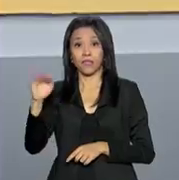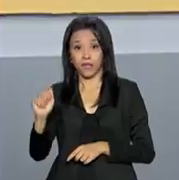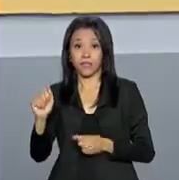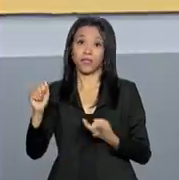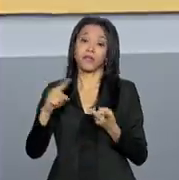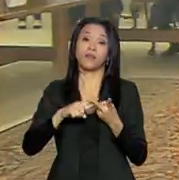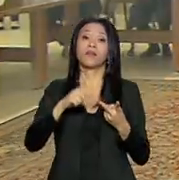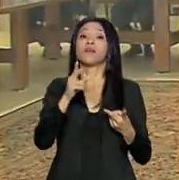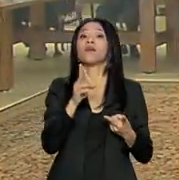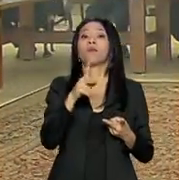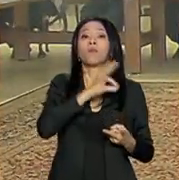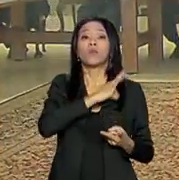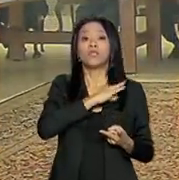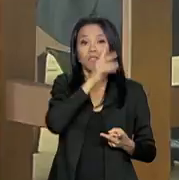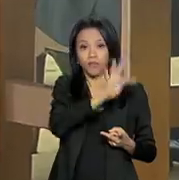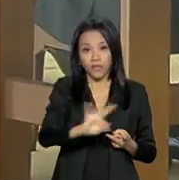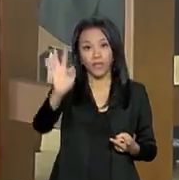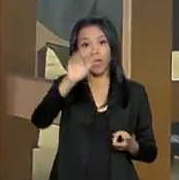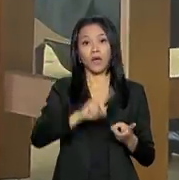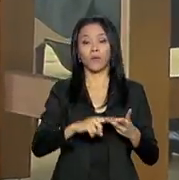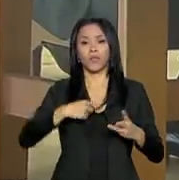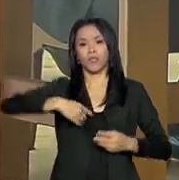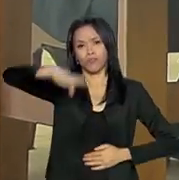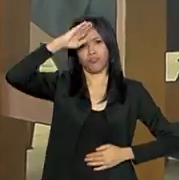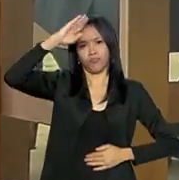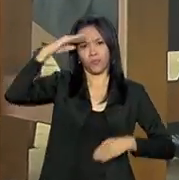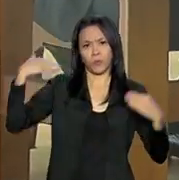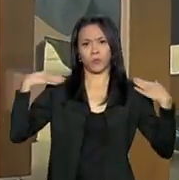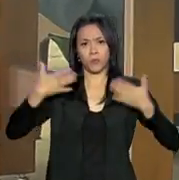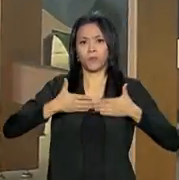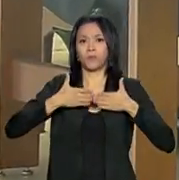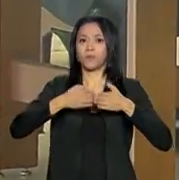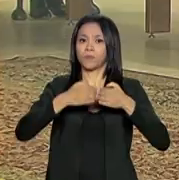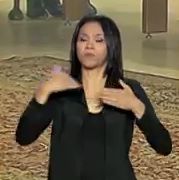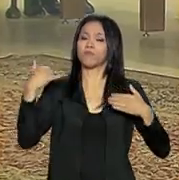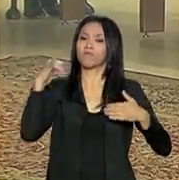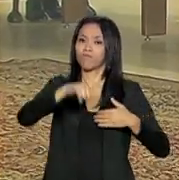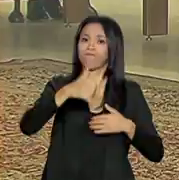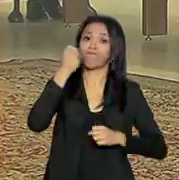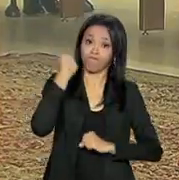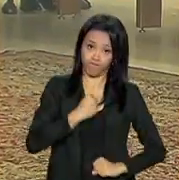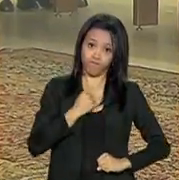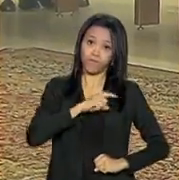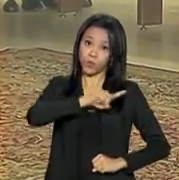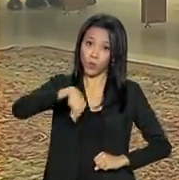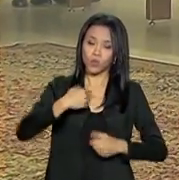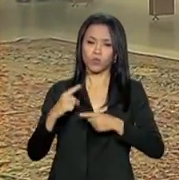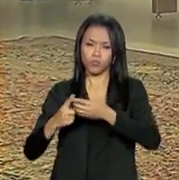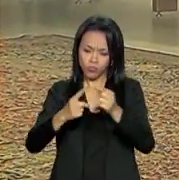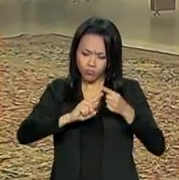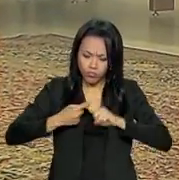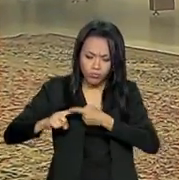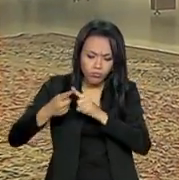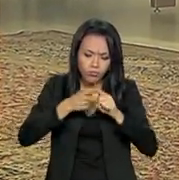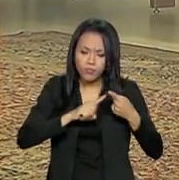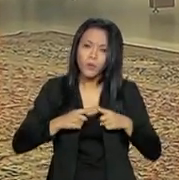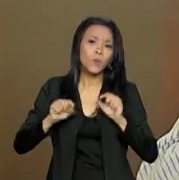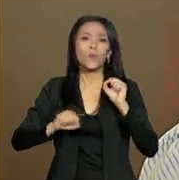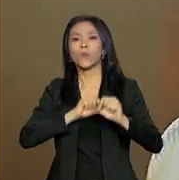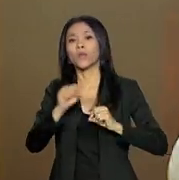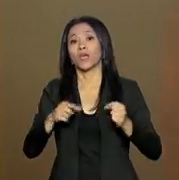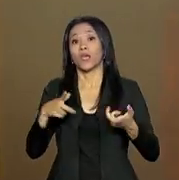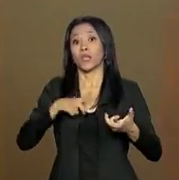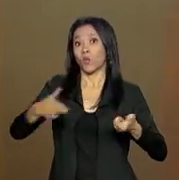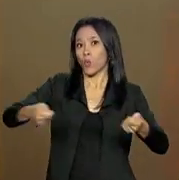forças armadas no encontro as autoridades avaliaram o andamento do programa de proteção integrada de fronteiras que busca ampliar o